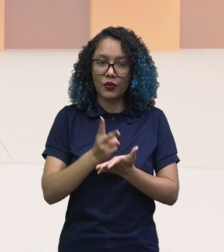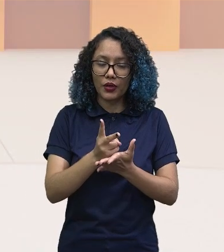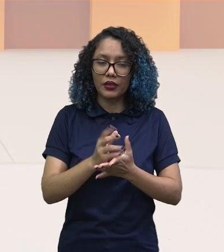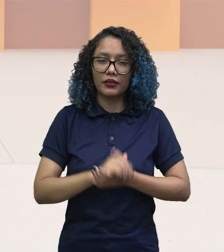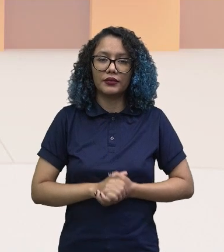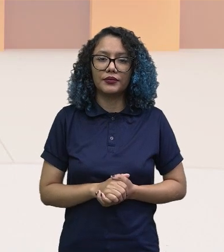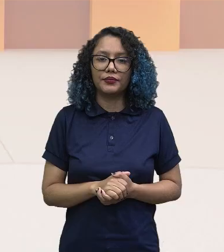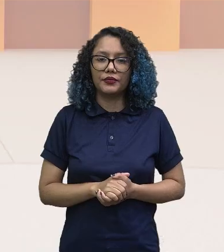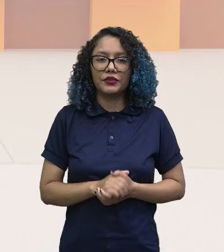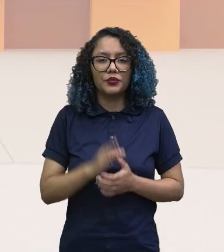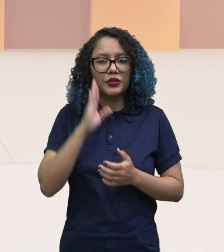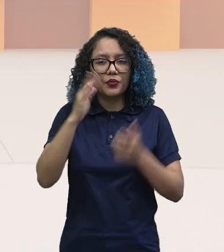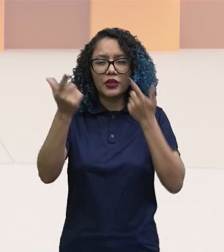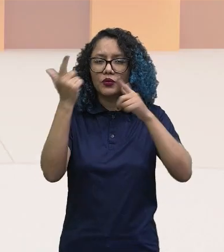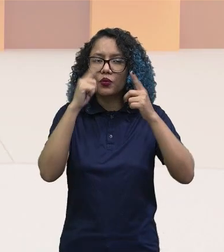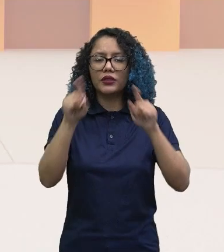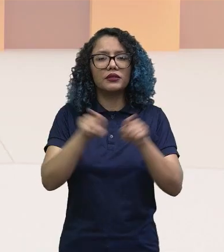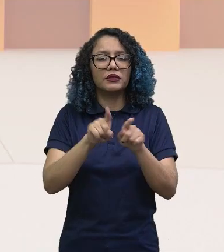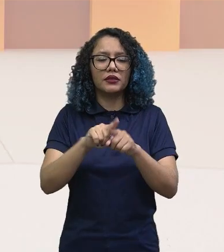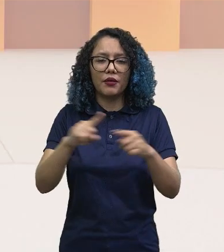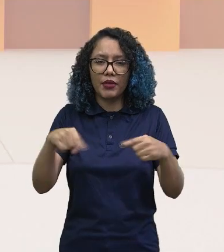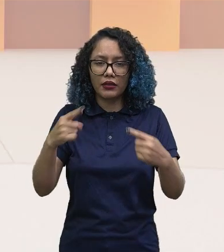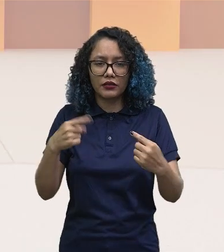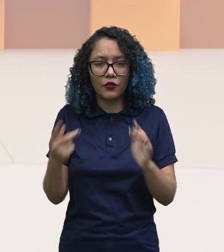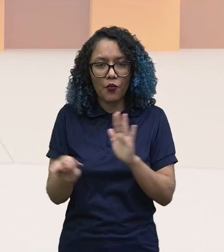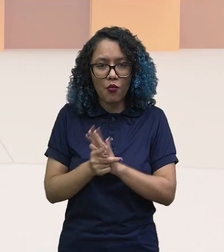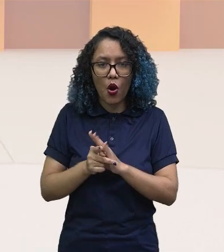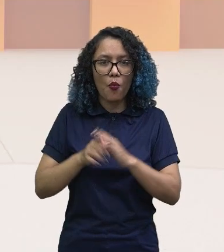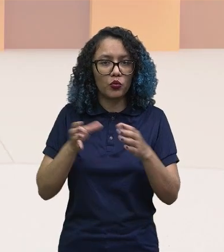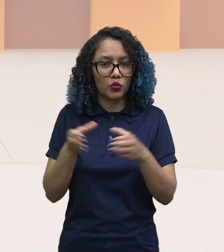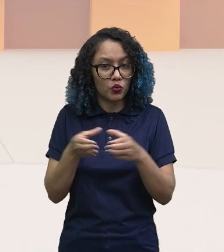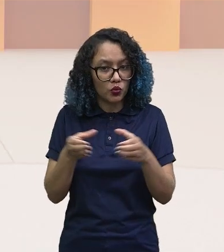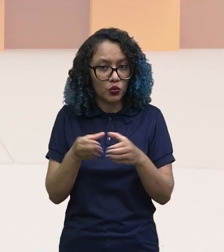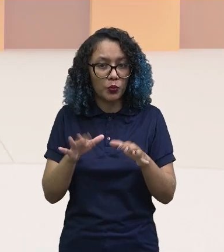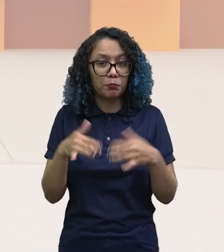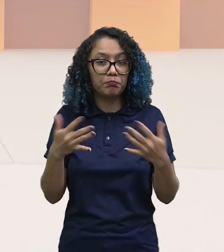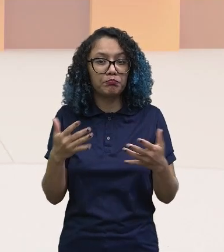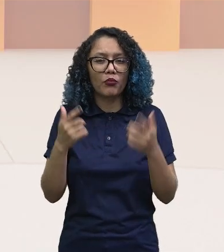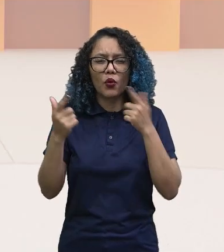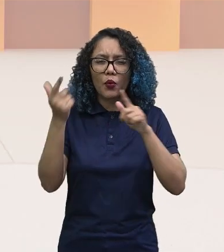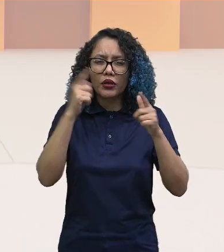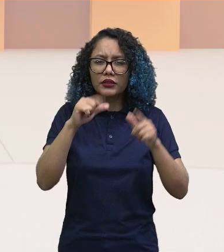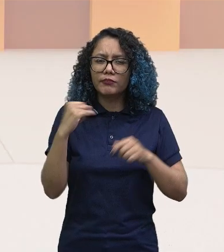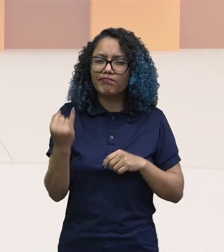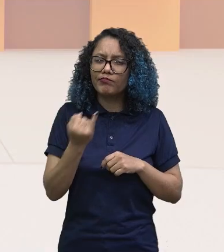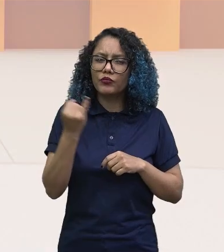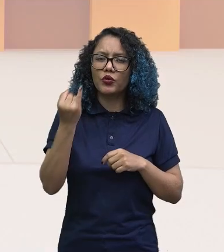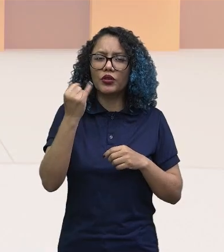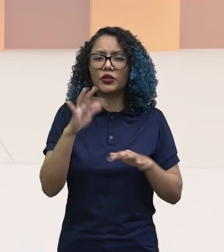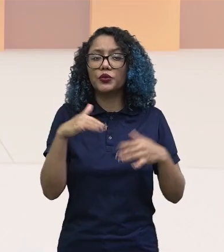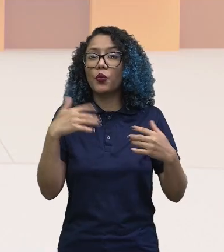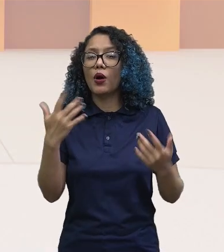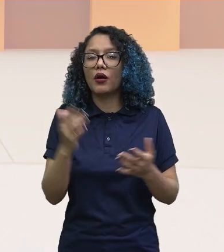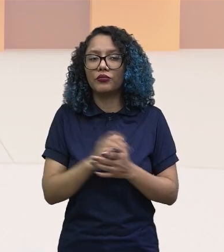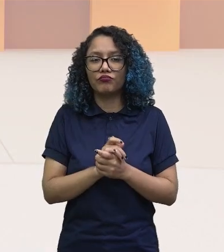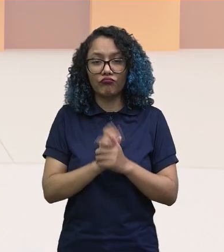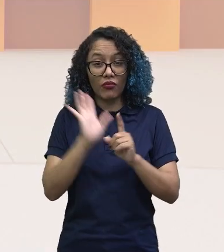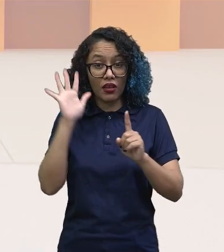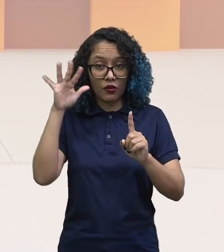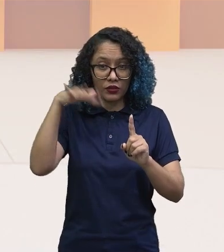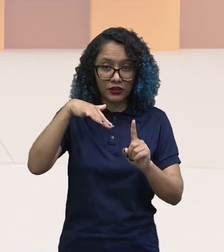né, aos principais conquistas e desafios desse movimento. Essas conquistas, elas importantes, elas incluem